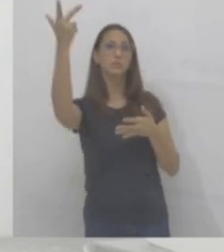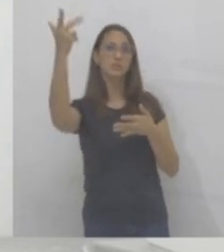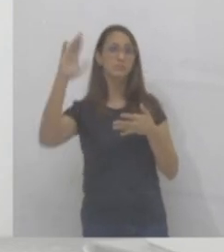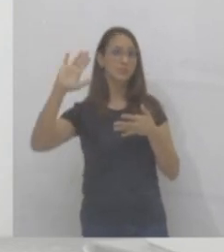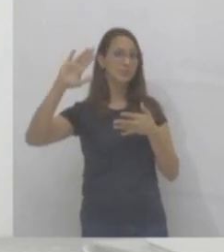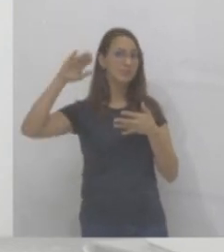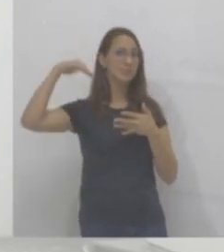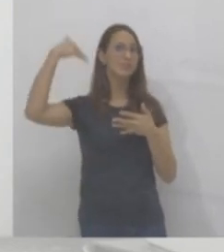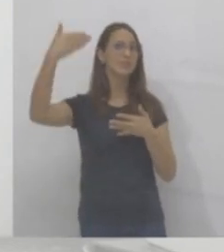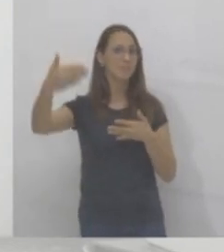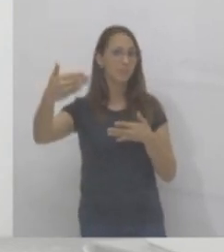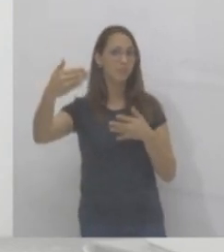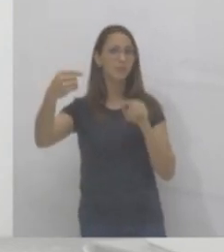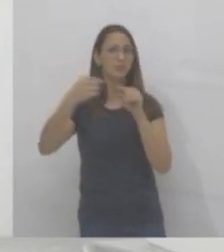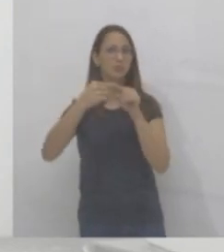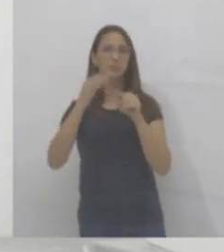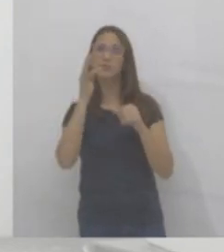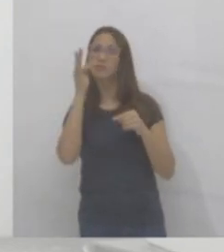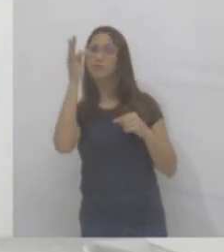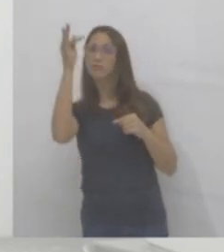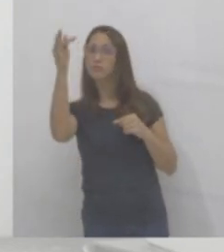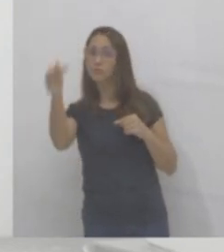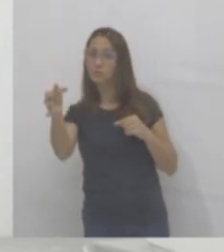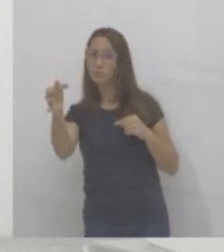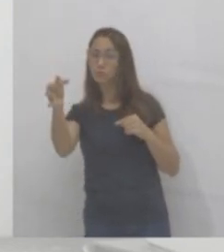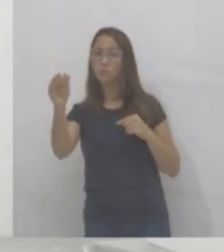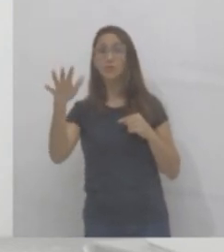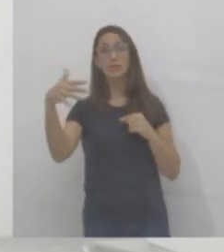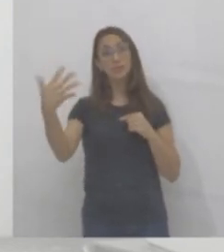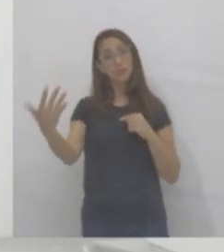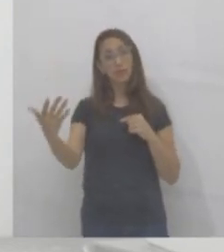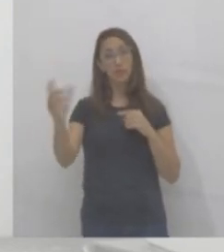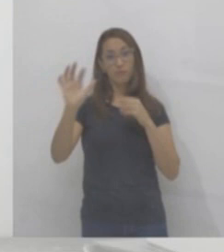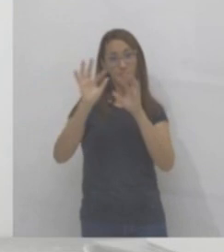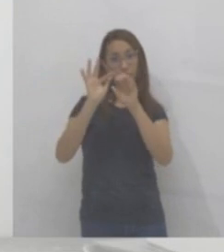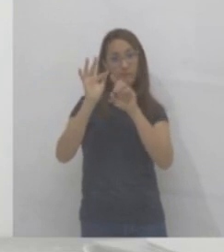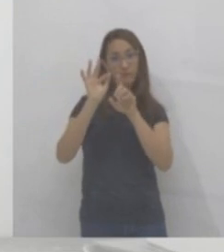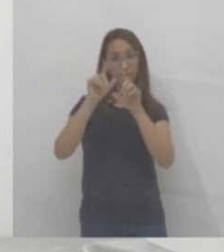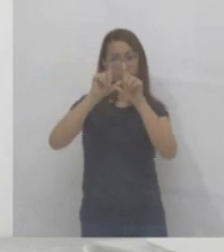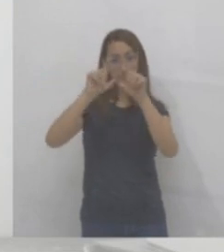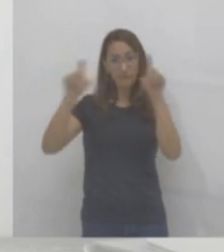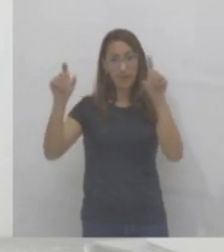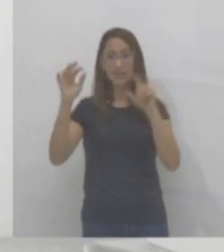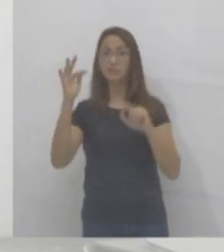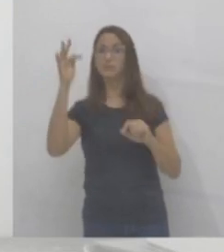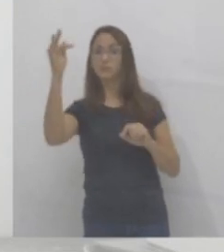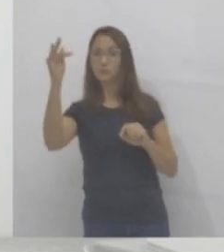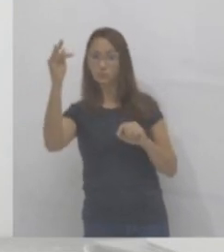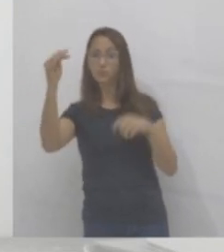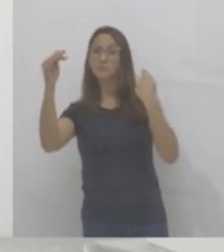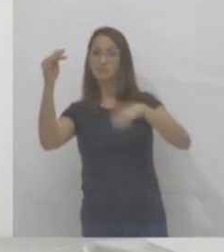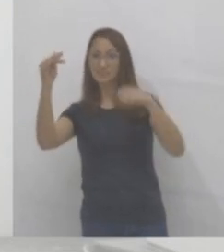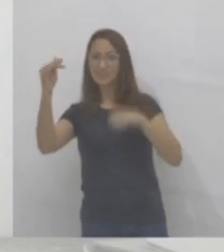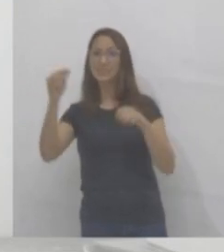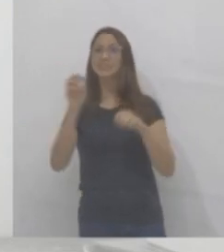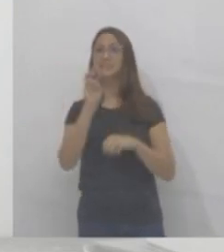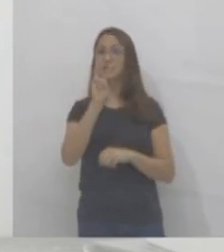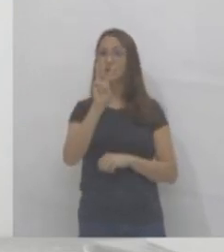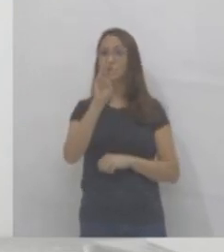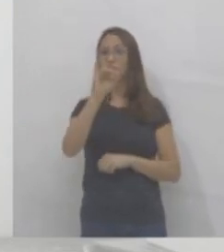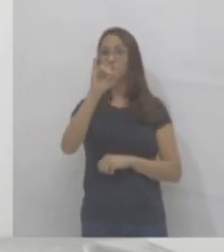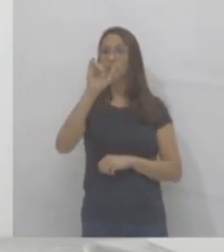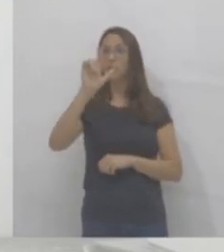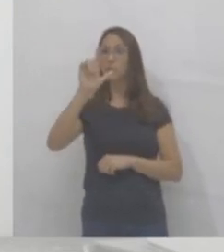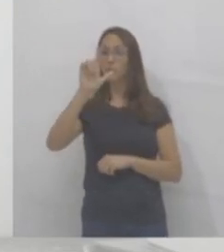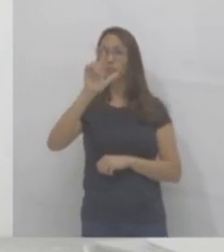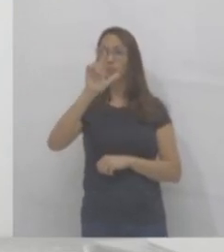consequência, ela é no futuro. E o futuro, você usa o auxiliar aqui, o will, antes do verbo. Tá?